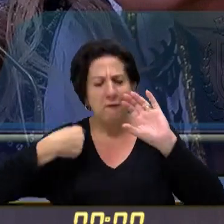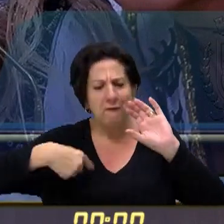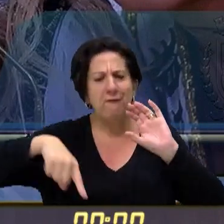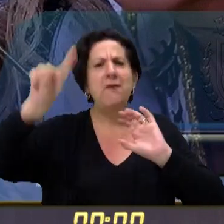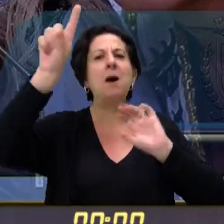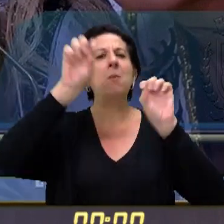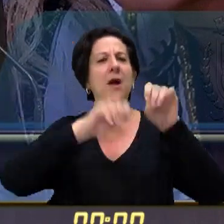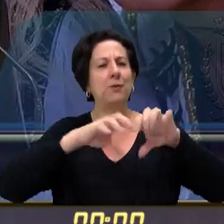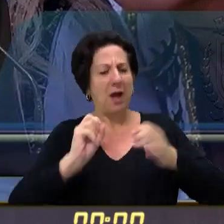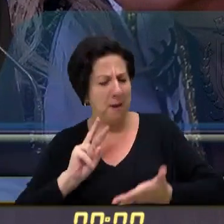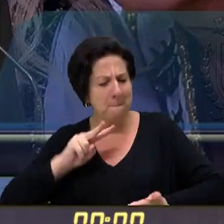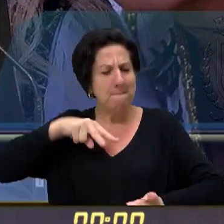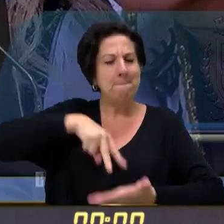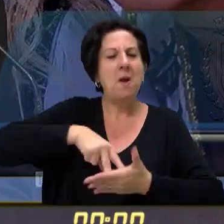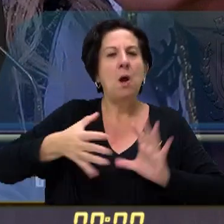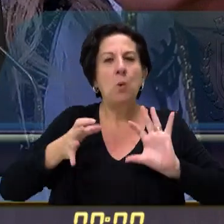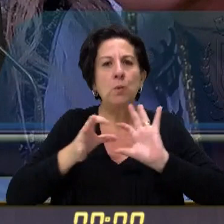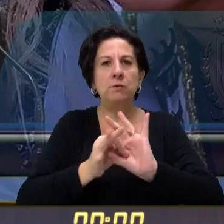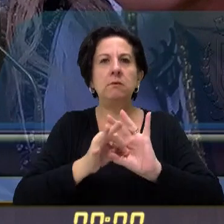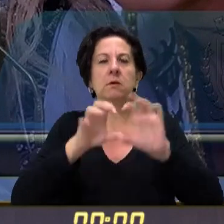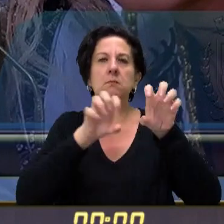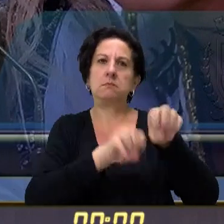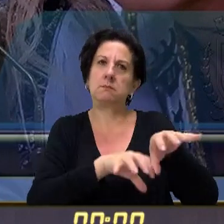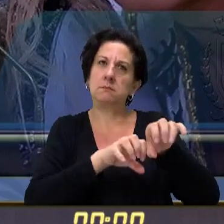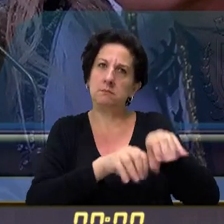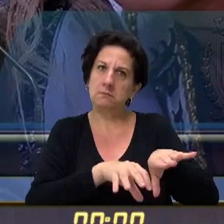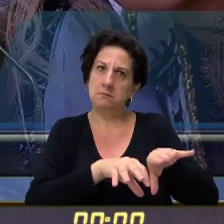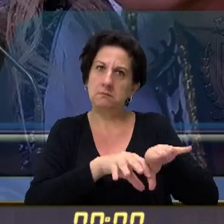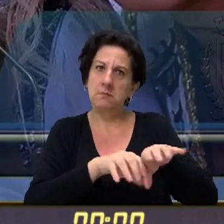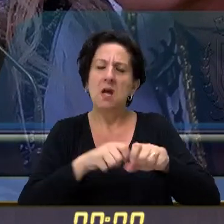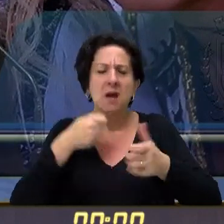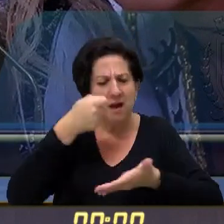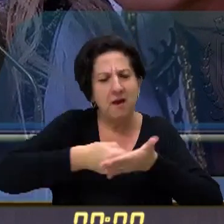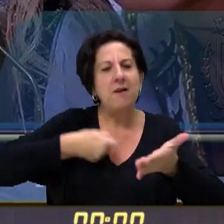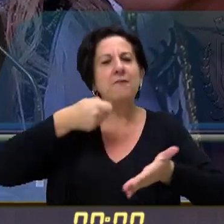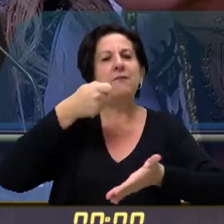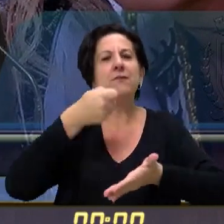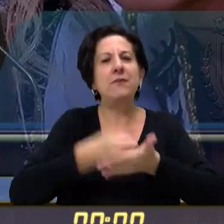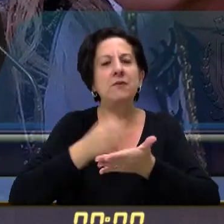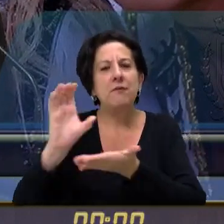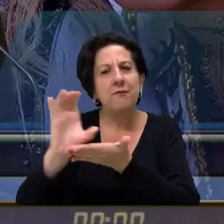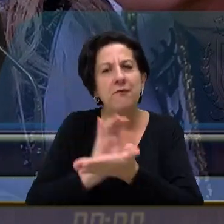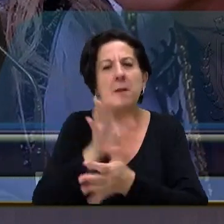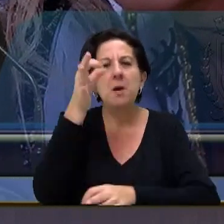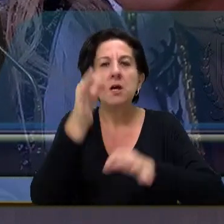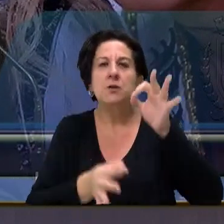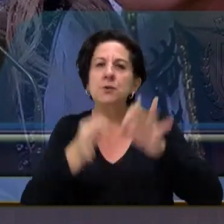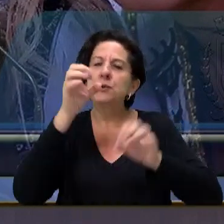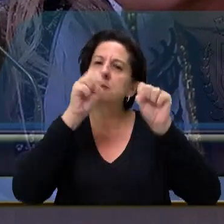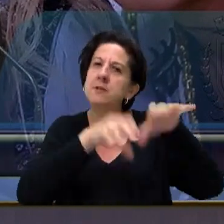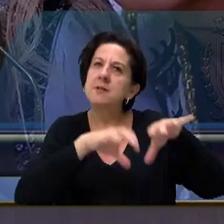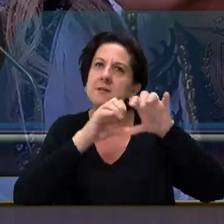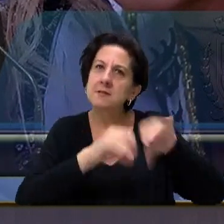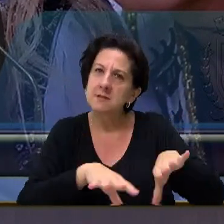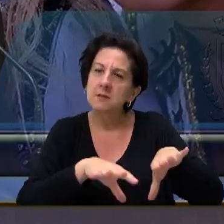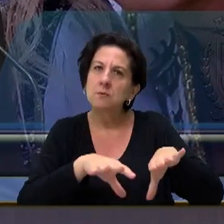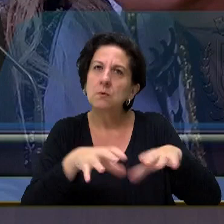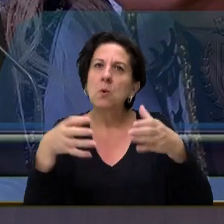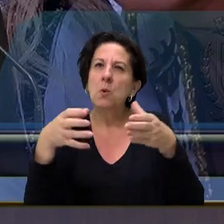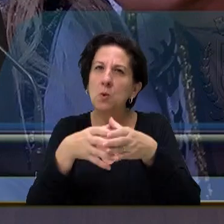educadores de pé, unidos pela educação. Reivindicar verbas mais justas para o ensino e